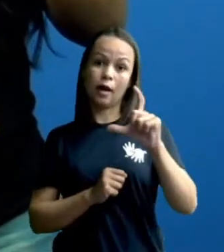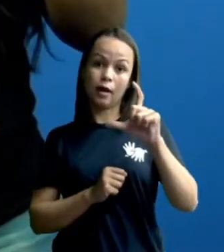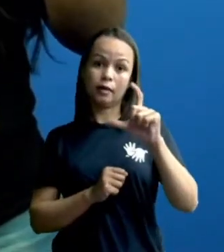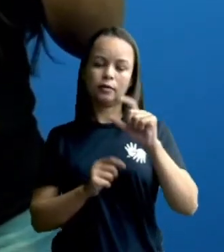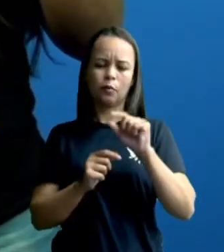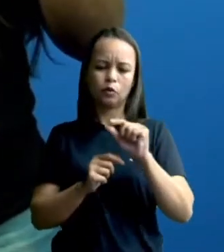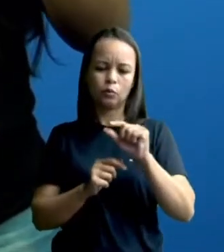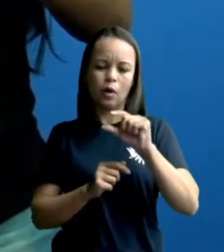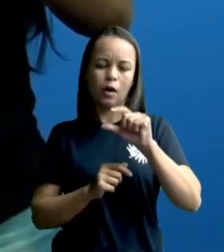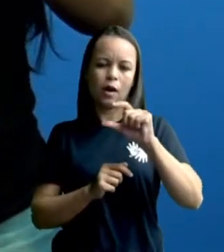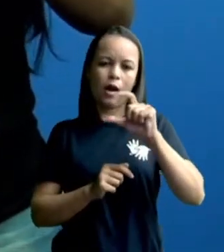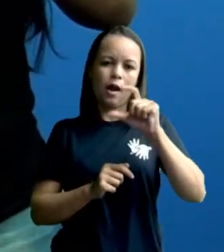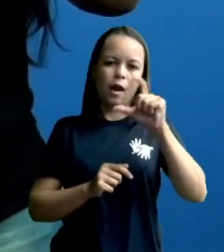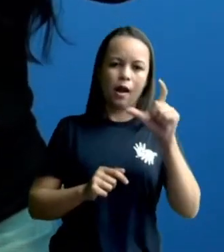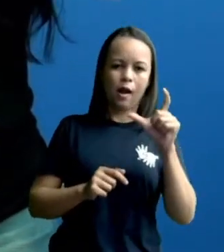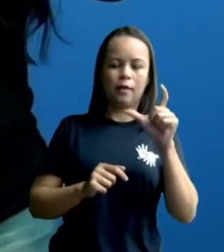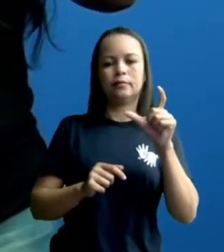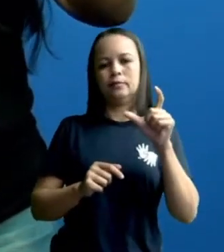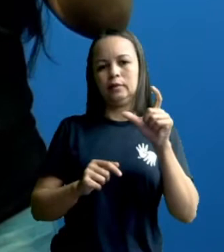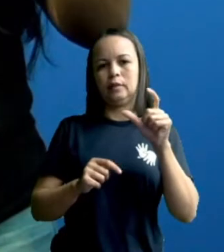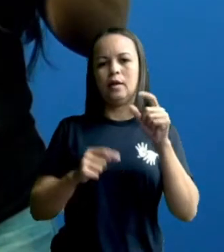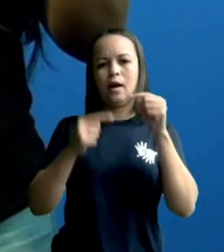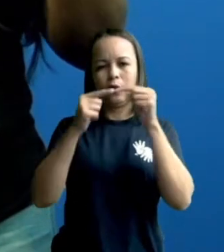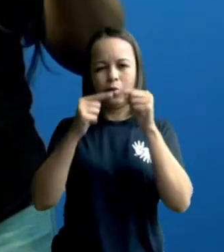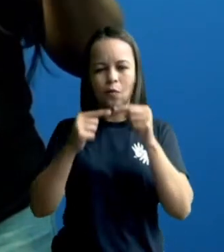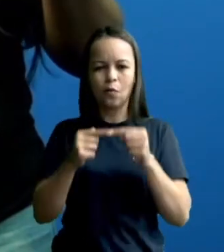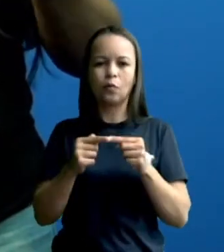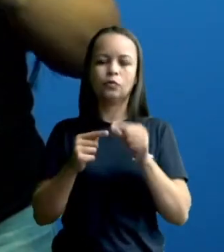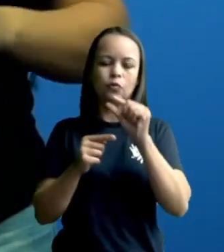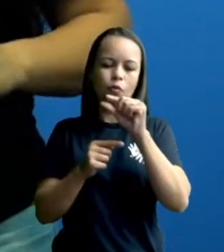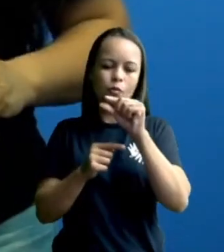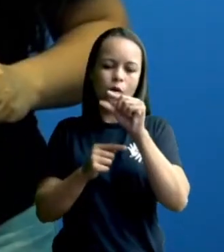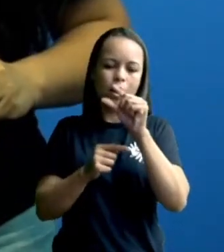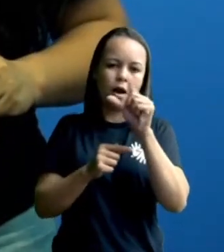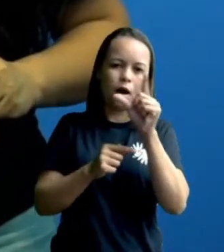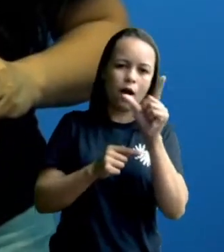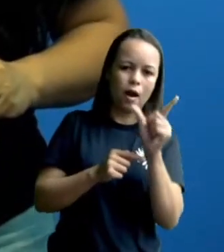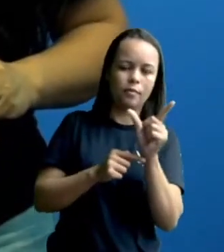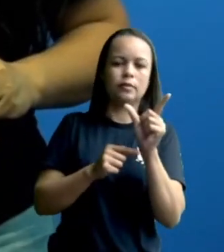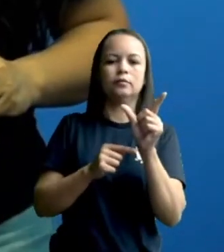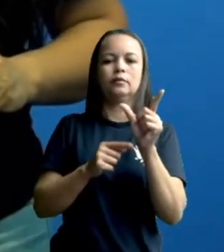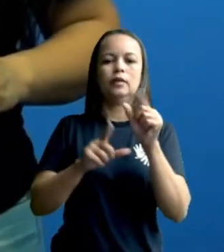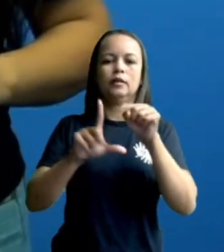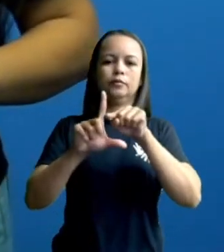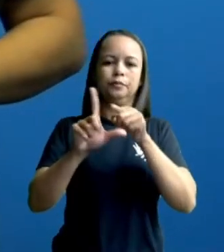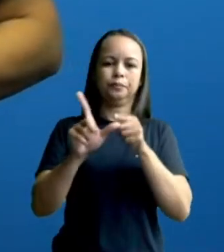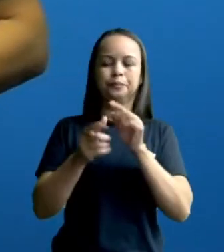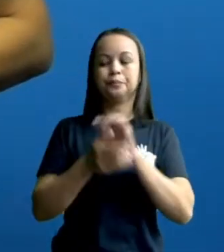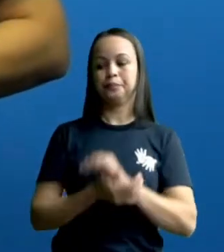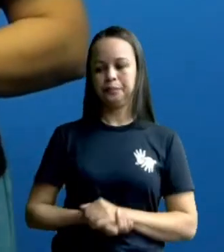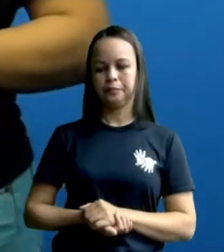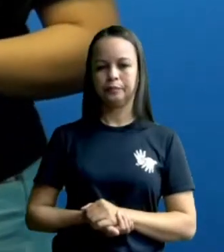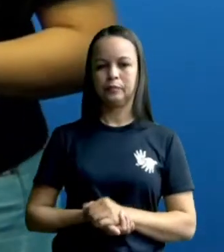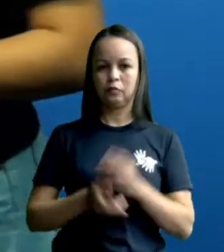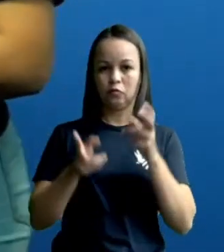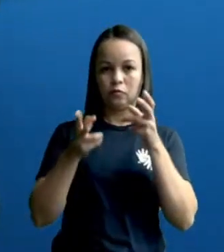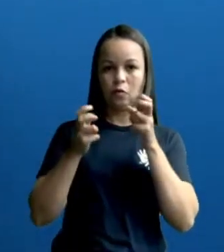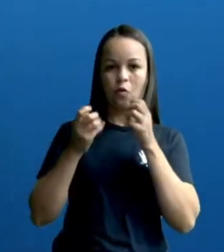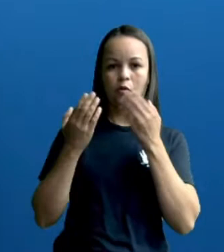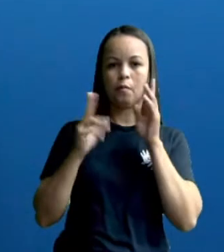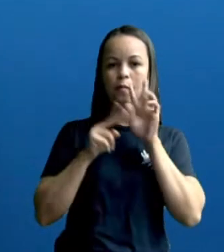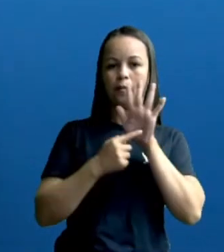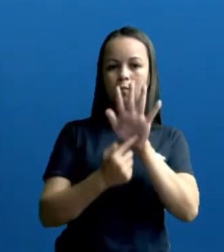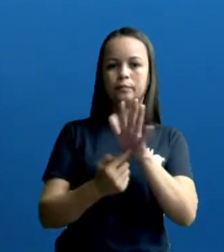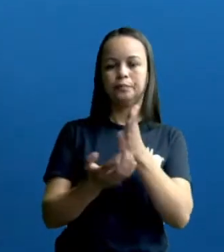ir aumentando de acordo com a abertura desses segmentos, tá certo? Vou mostrar a